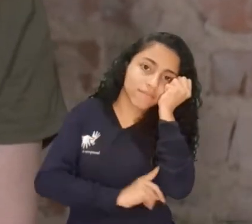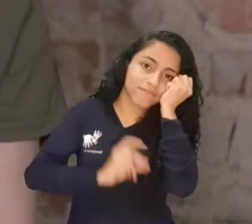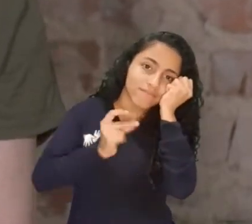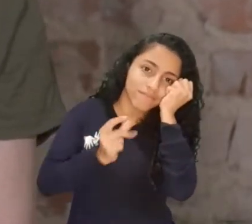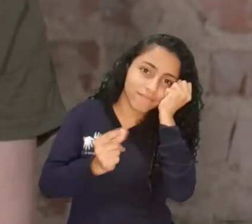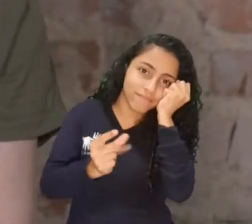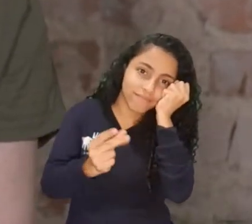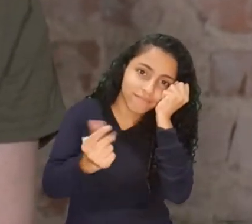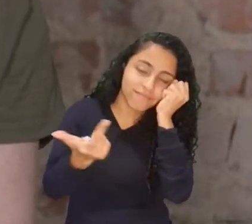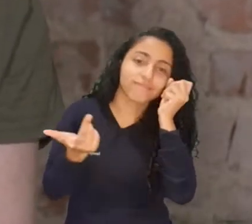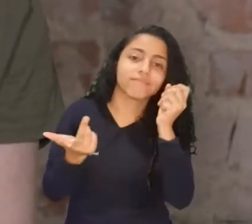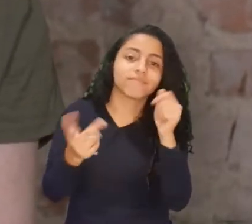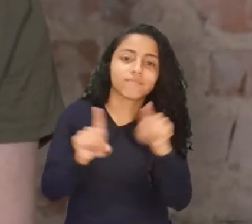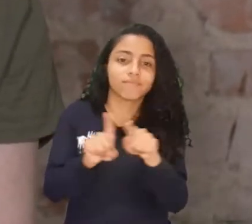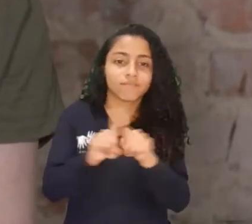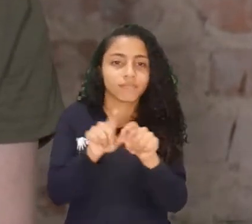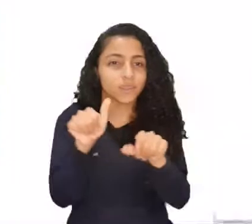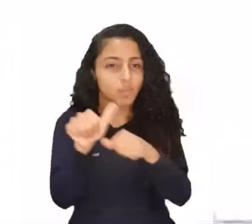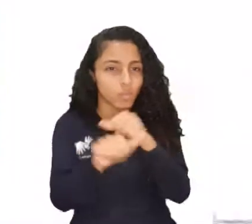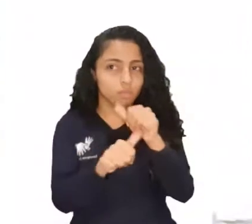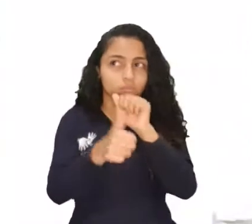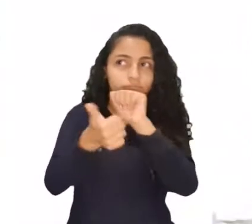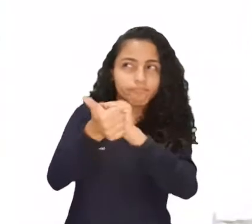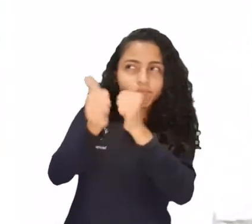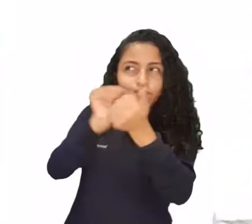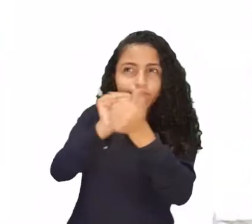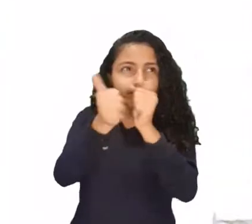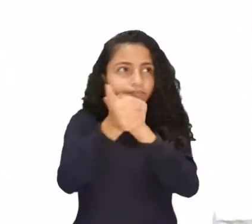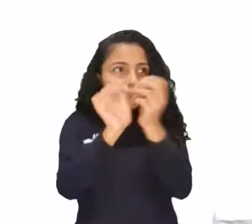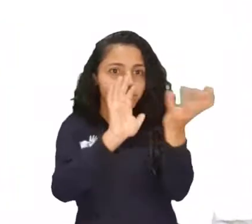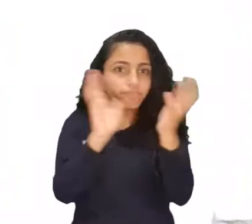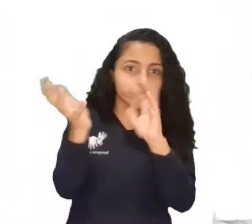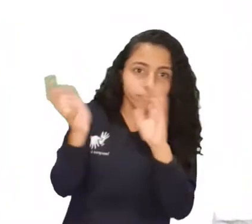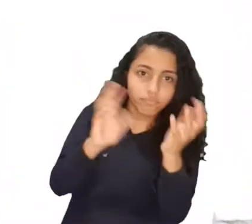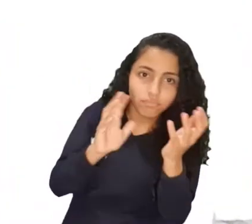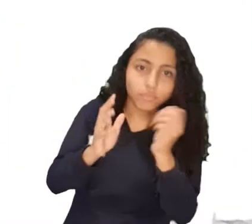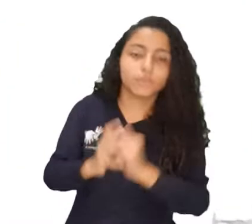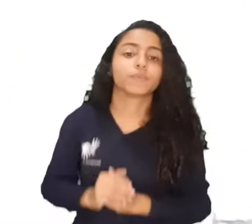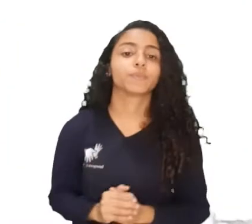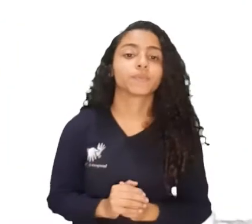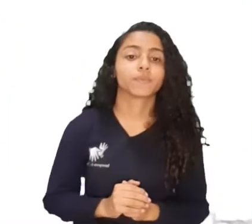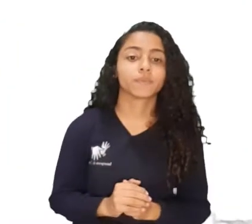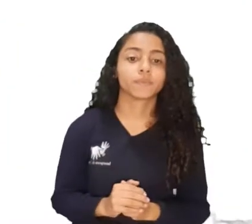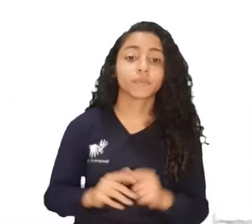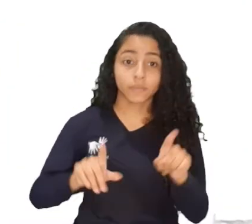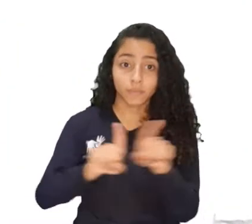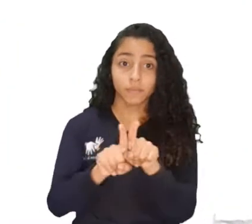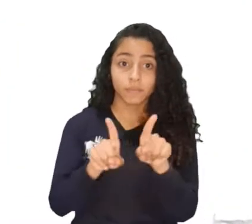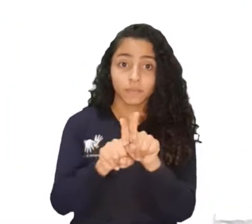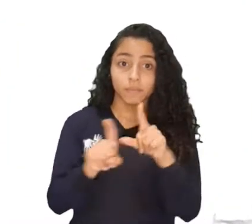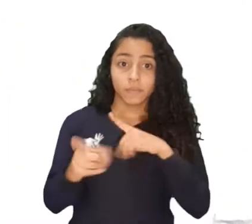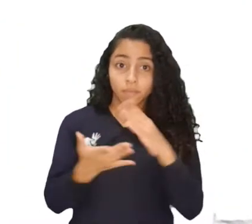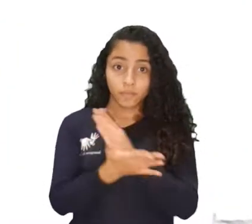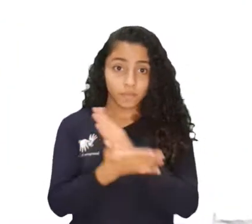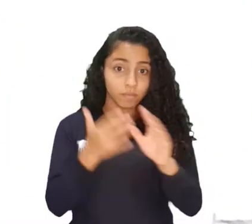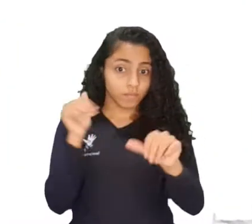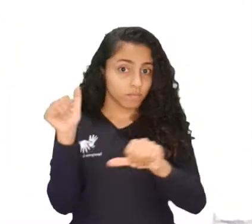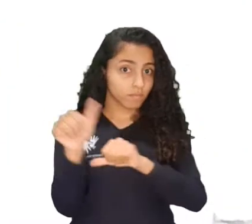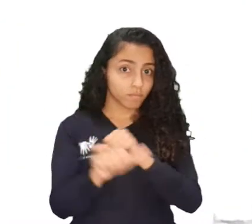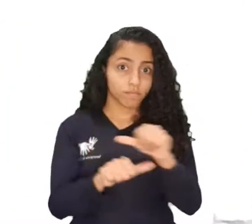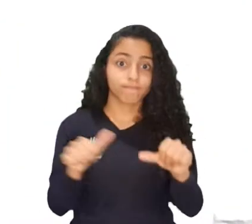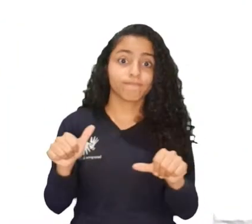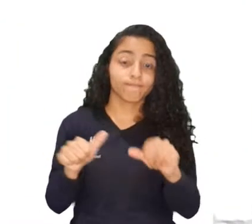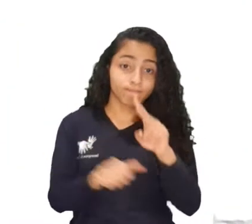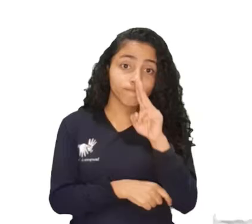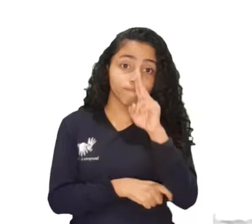vão mudando também para acompanhar essas mudanças do clima. Depois temos mudanças muito bem documentadas na distribuição das espécies,